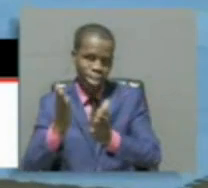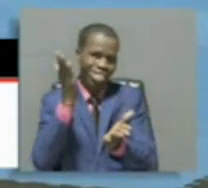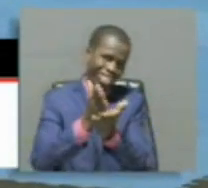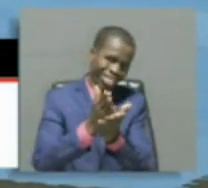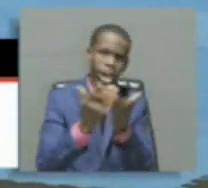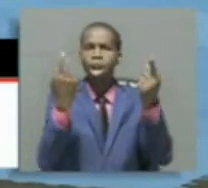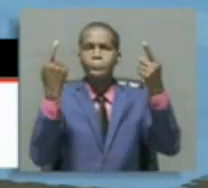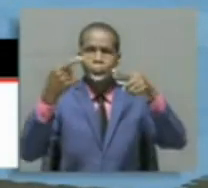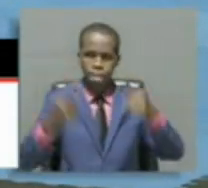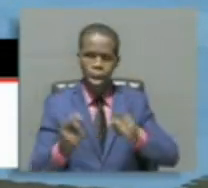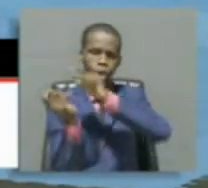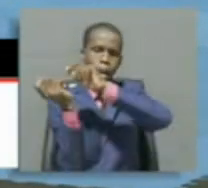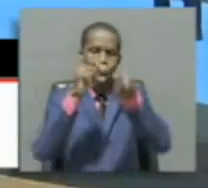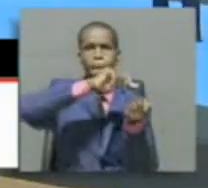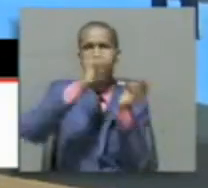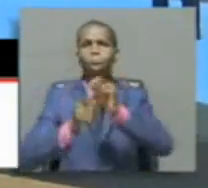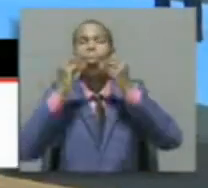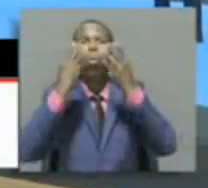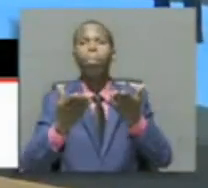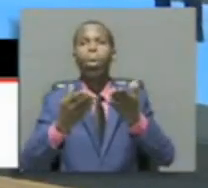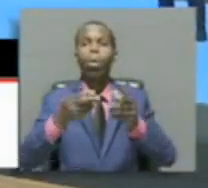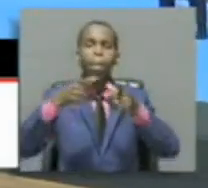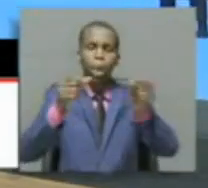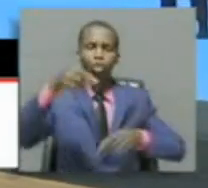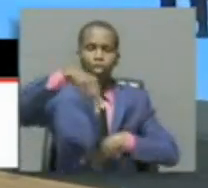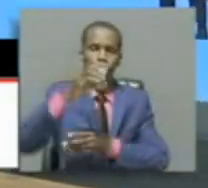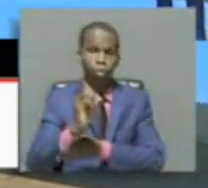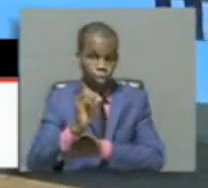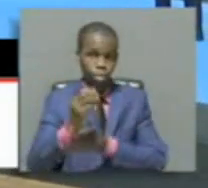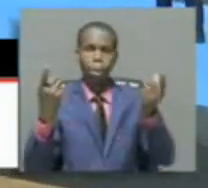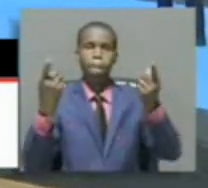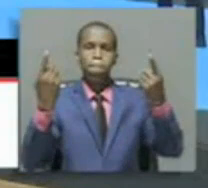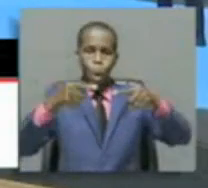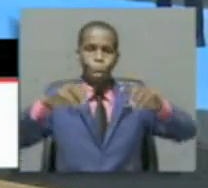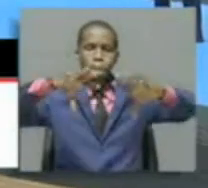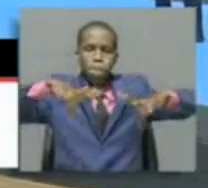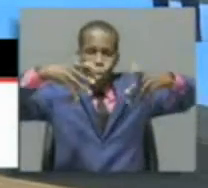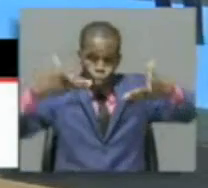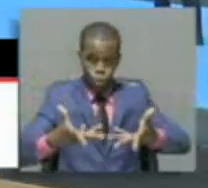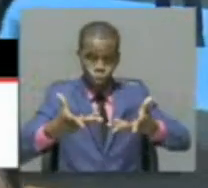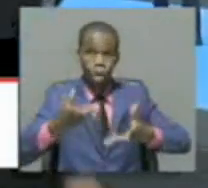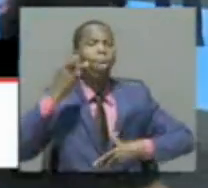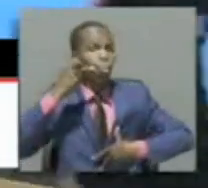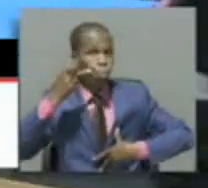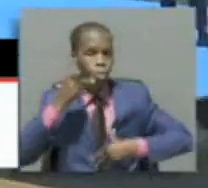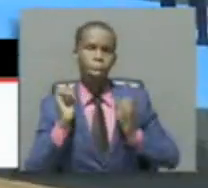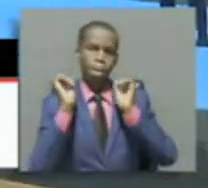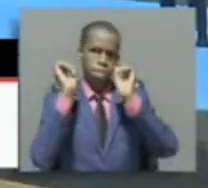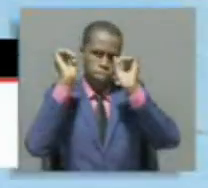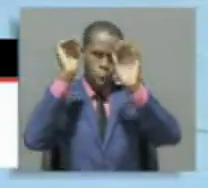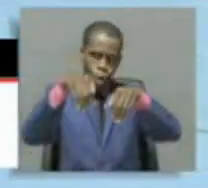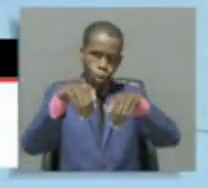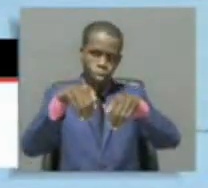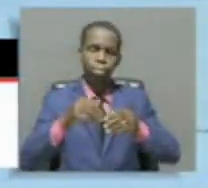para ver que nesse Mundial em novembro vamos poder levar muitos atletas angolanos e esperamos bons resultados a nível